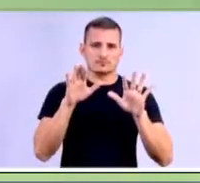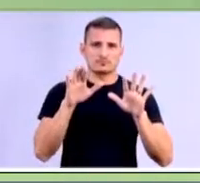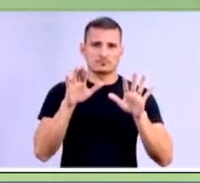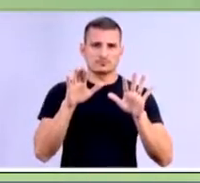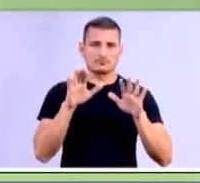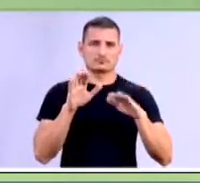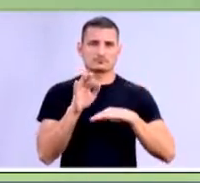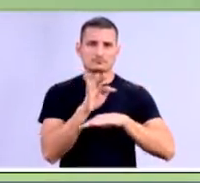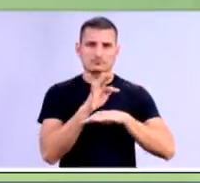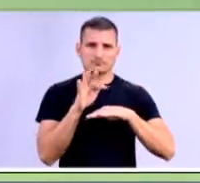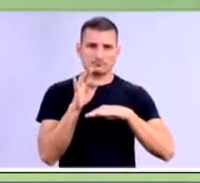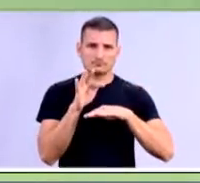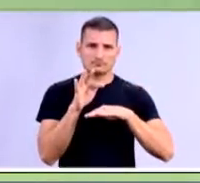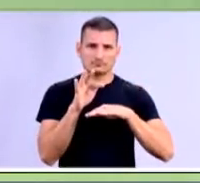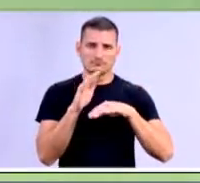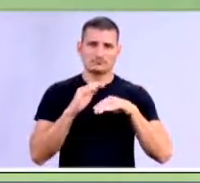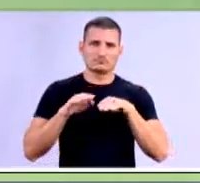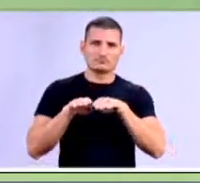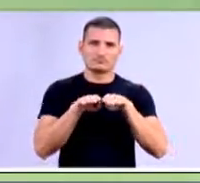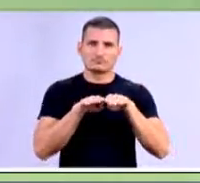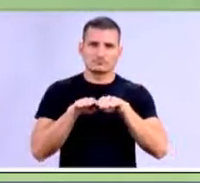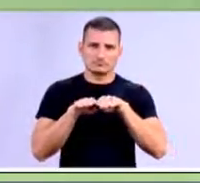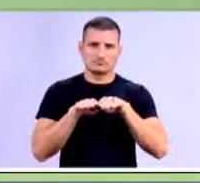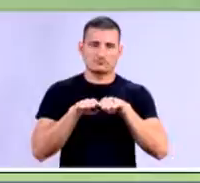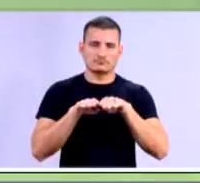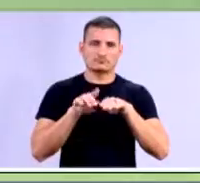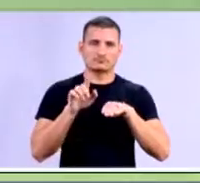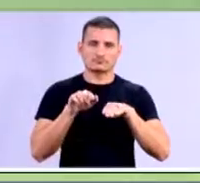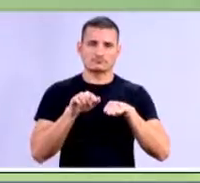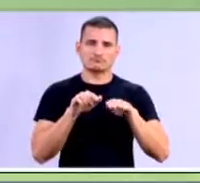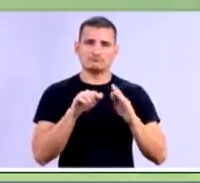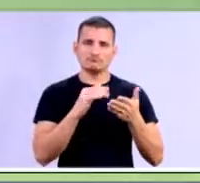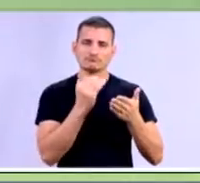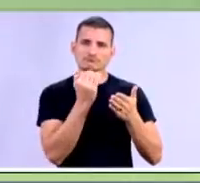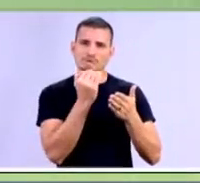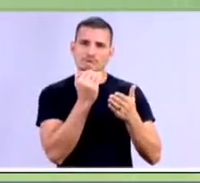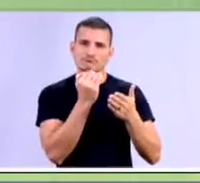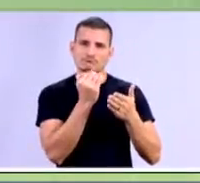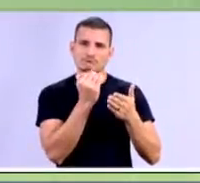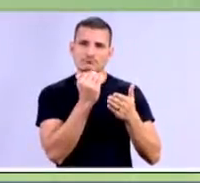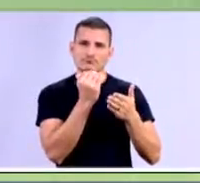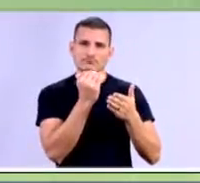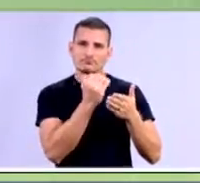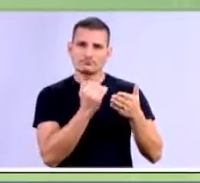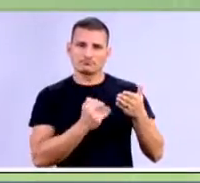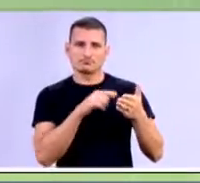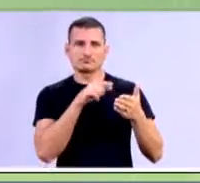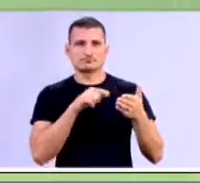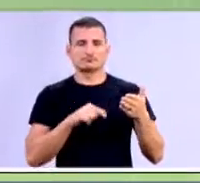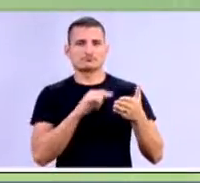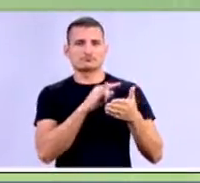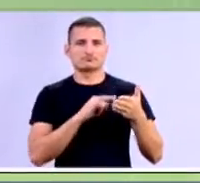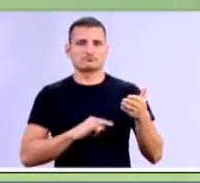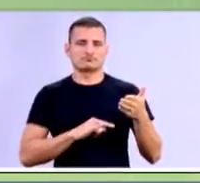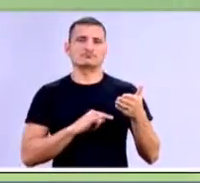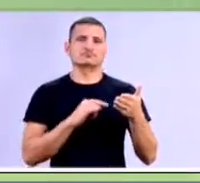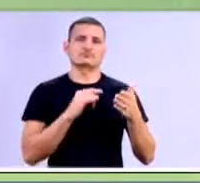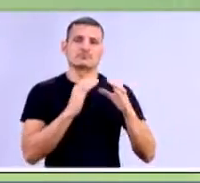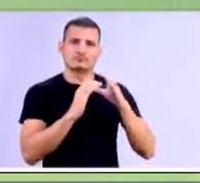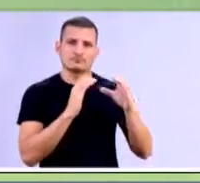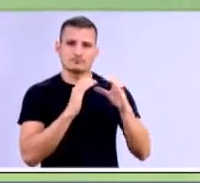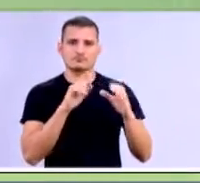e padronização. Essas são as características exigidas nas comunicações oficiais,